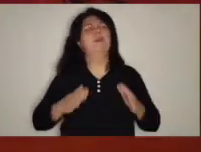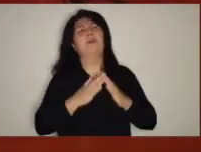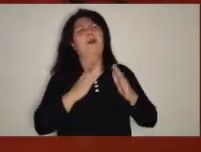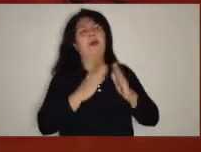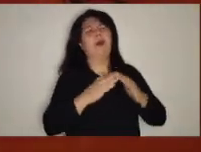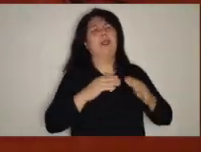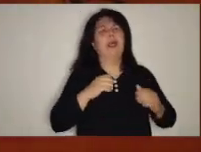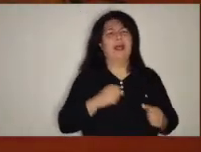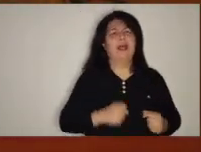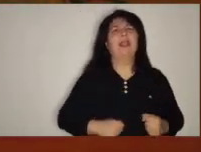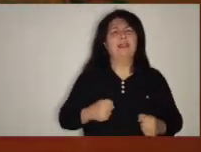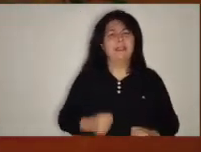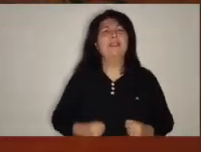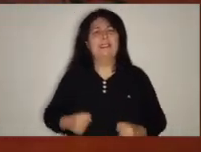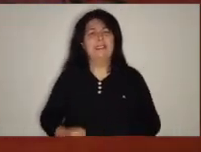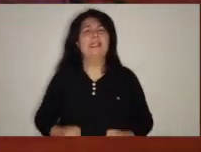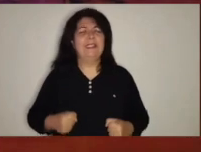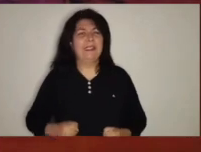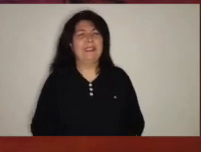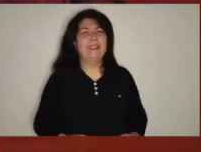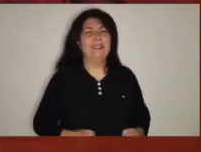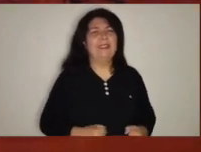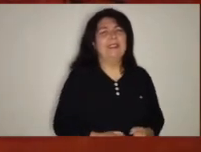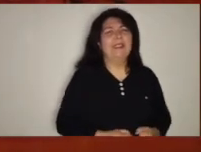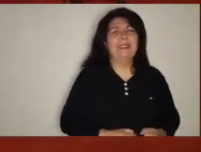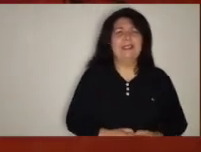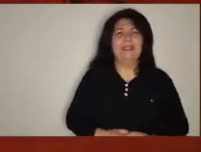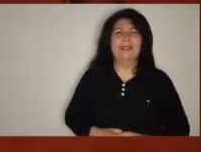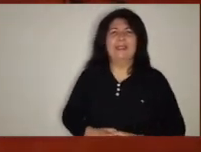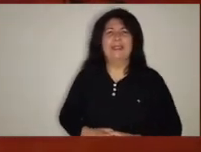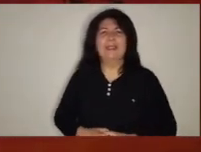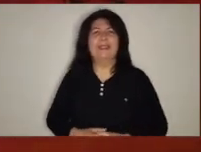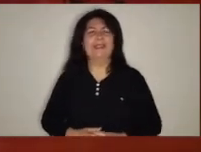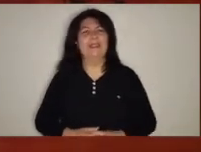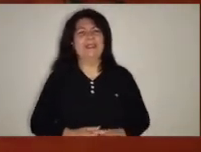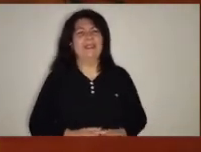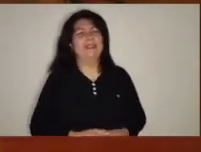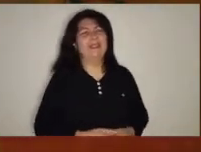aqui, pode morar aqui.